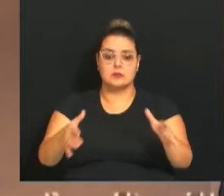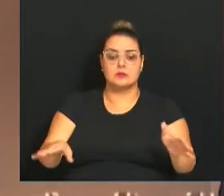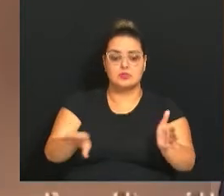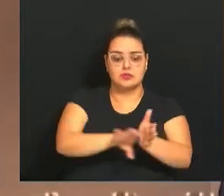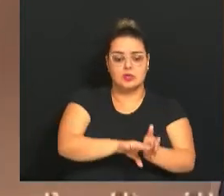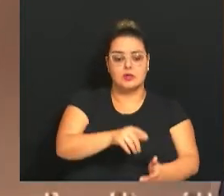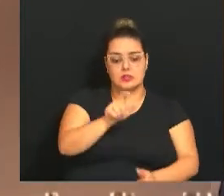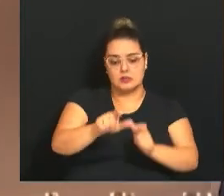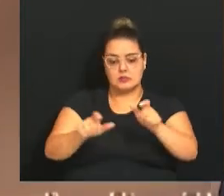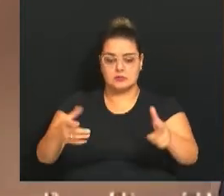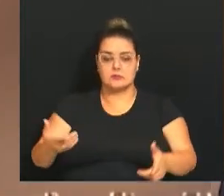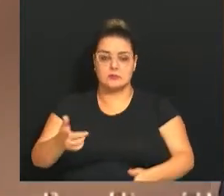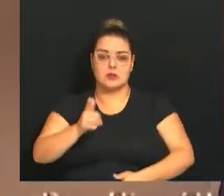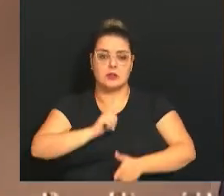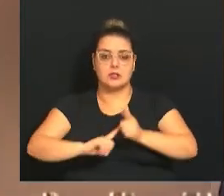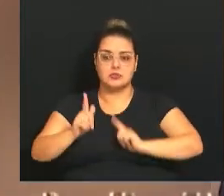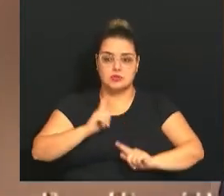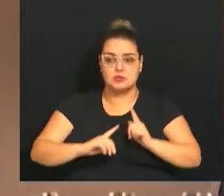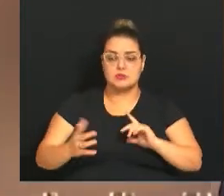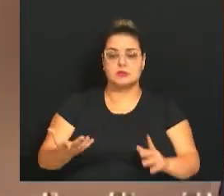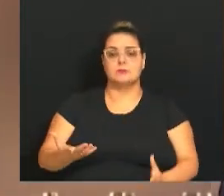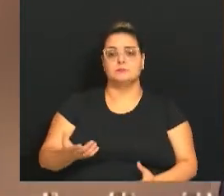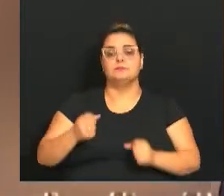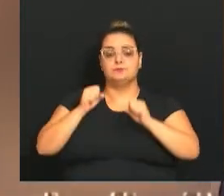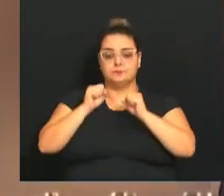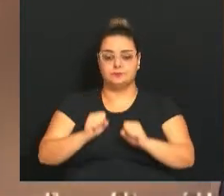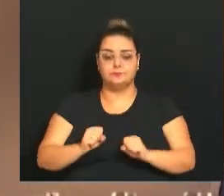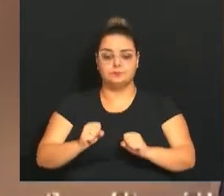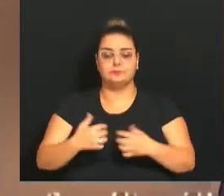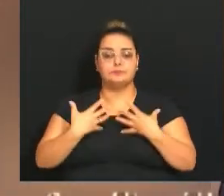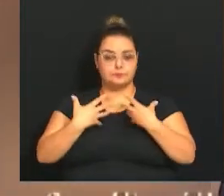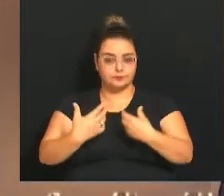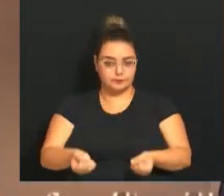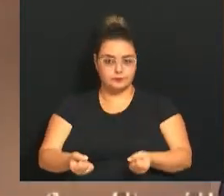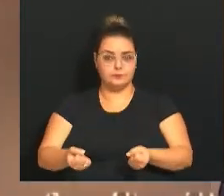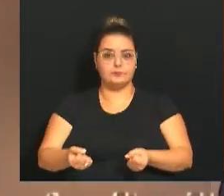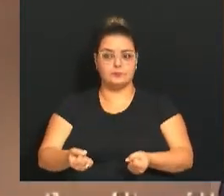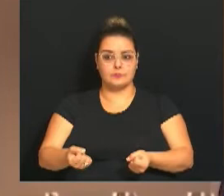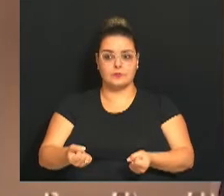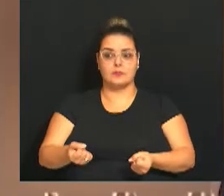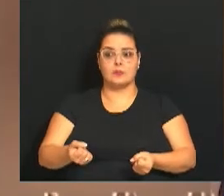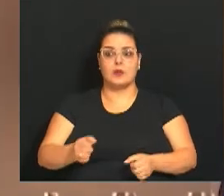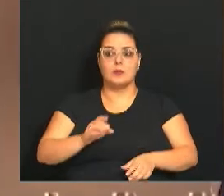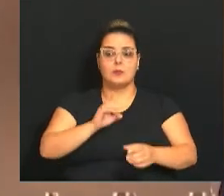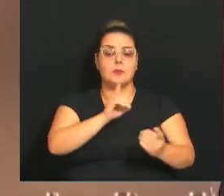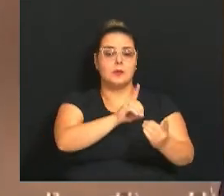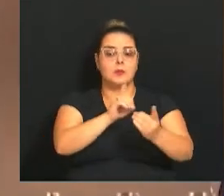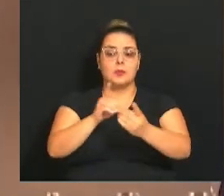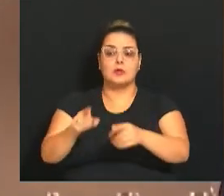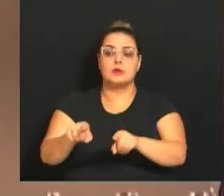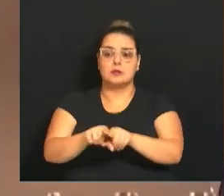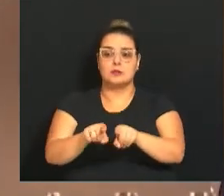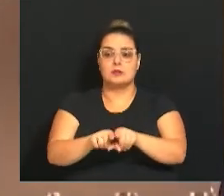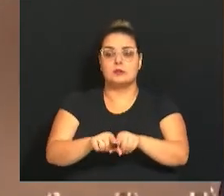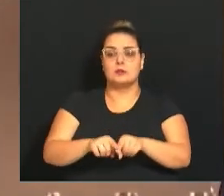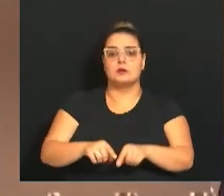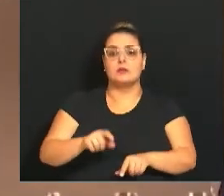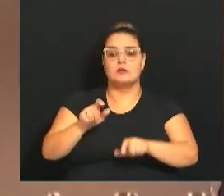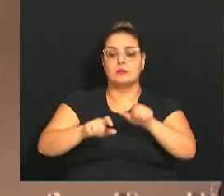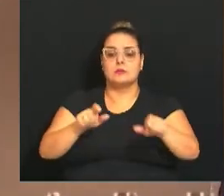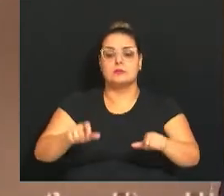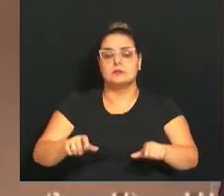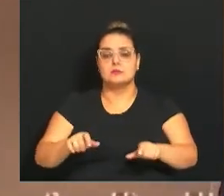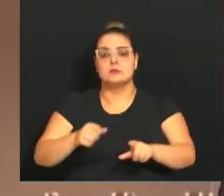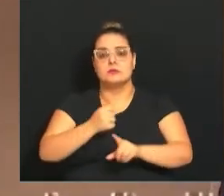gestão, para poder, né, que eles possam querer assumir esses cargos para poder atender também a nossa população nessas